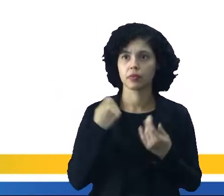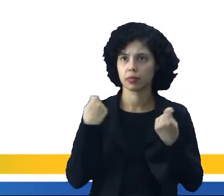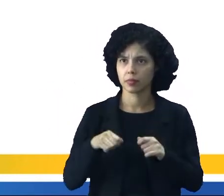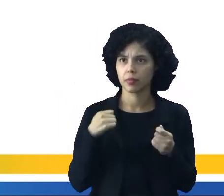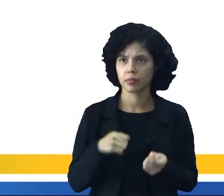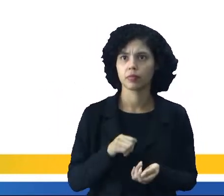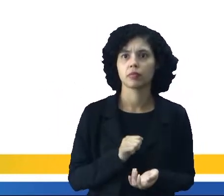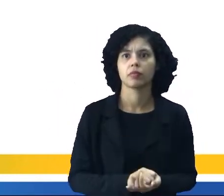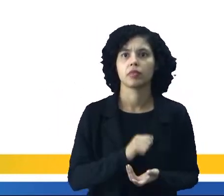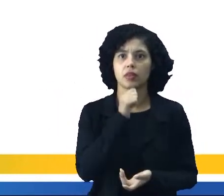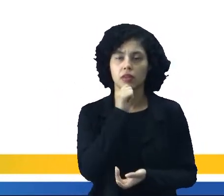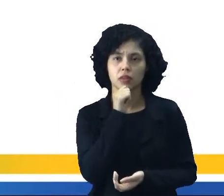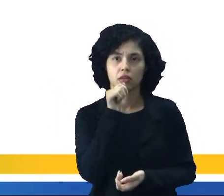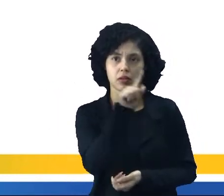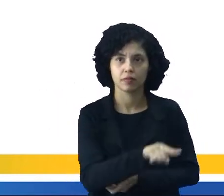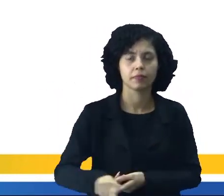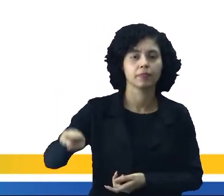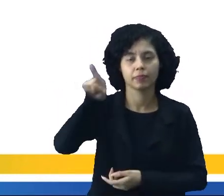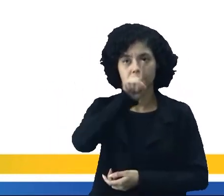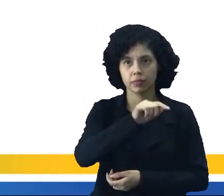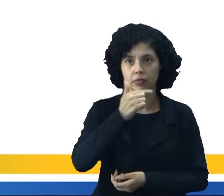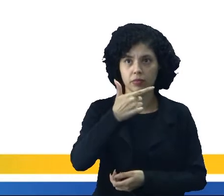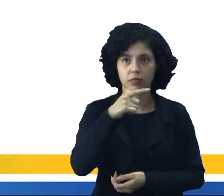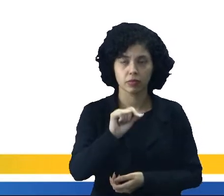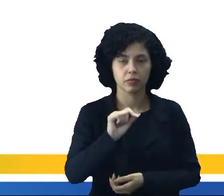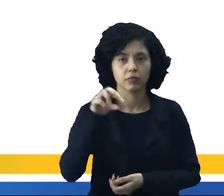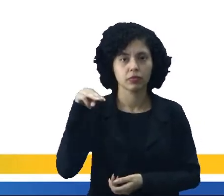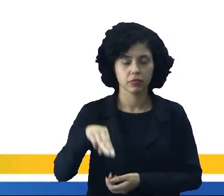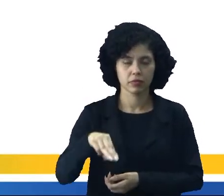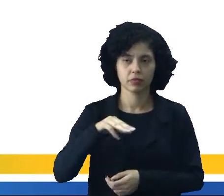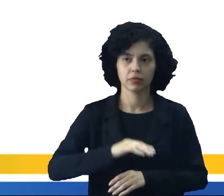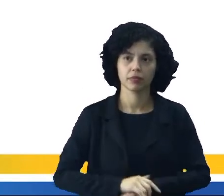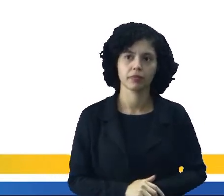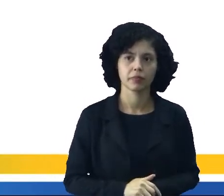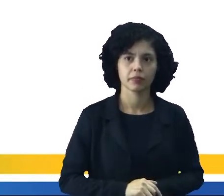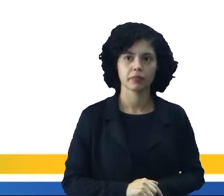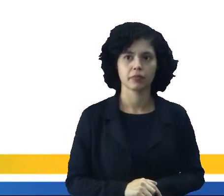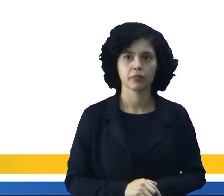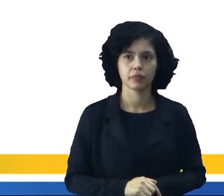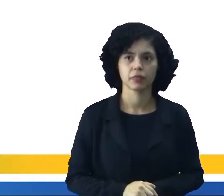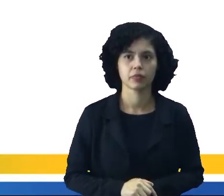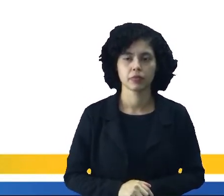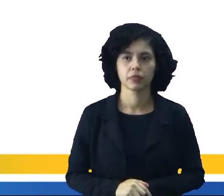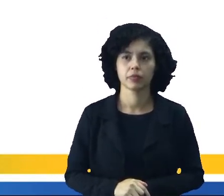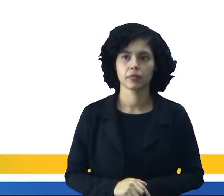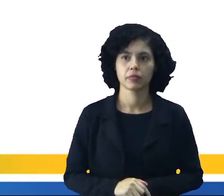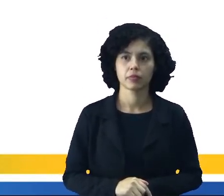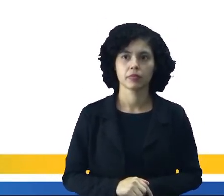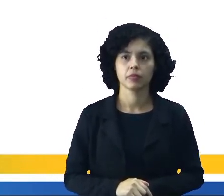necessários para preencher uma praça circular com raio de 20 metros